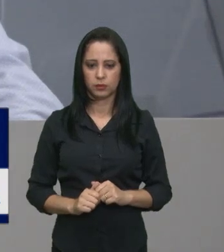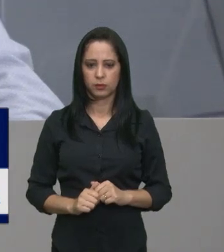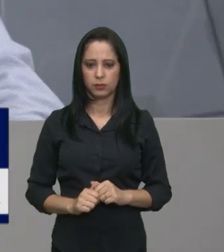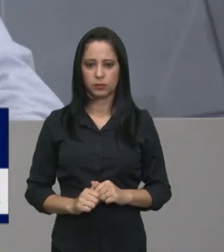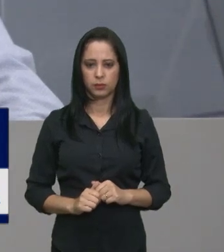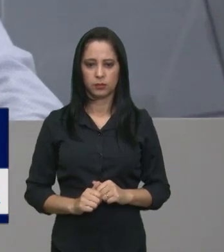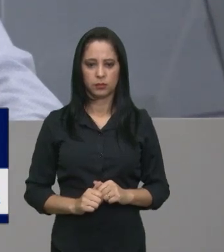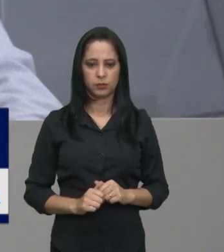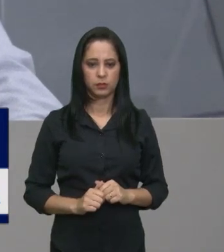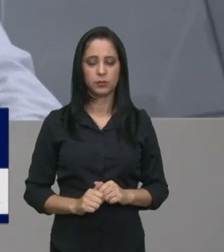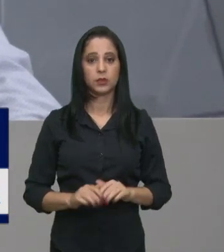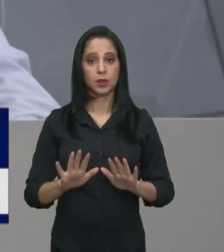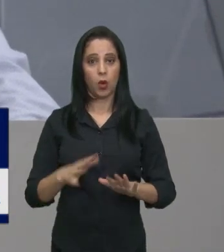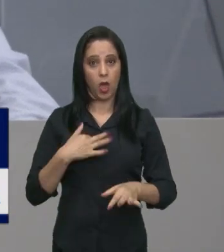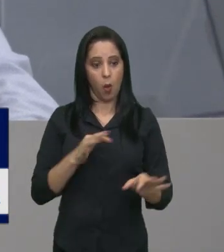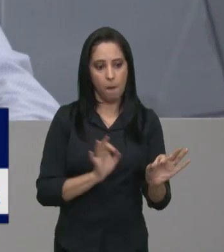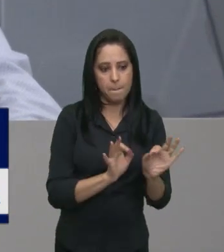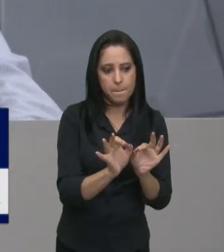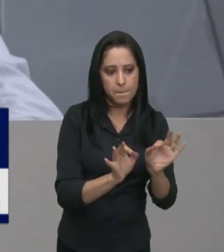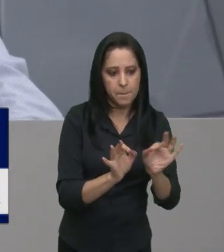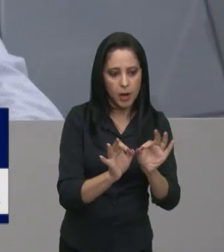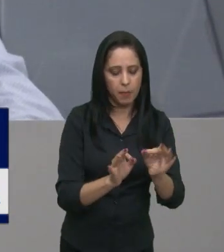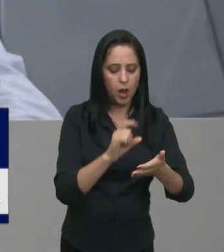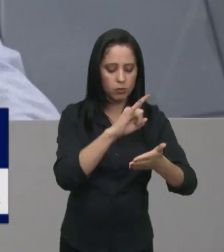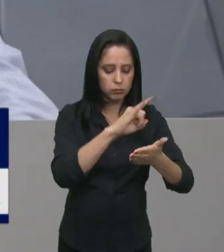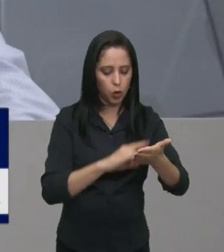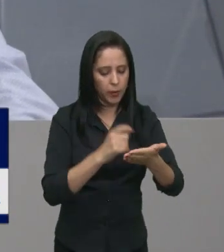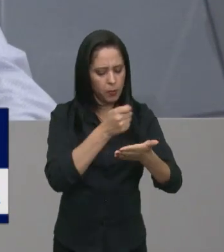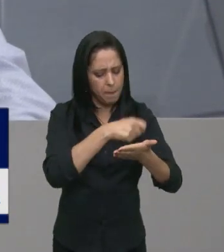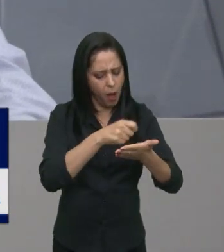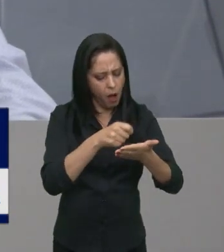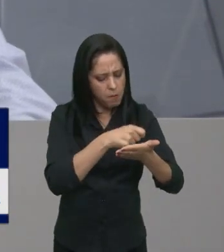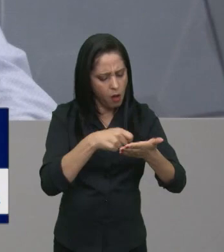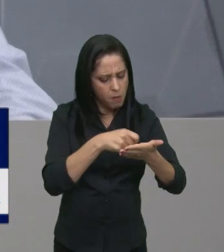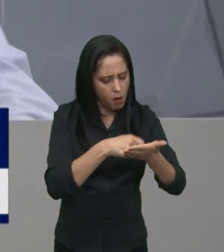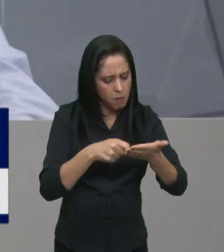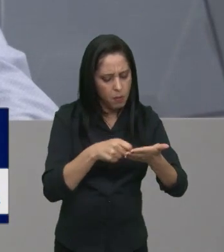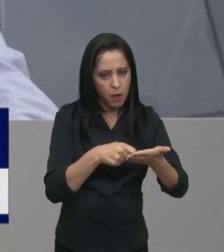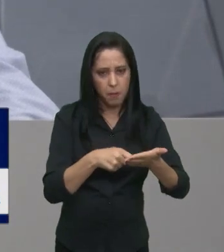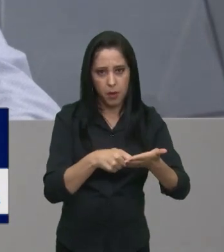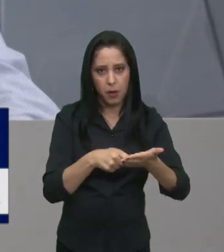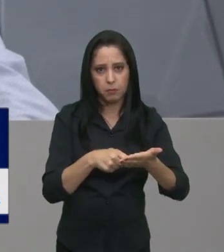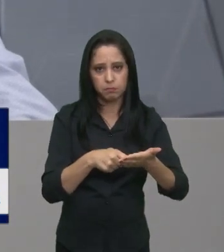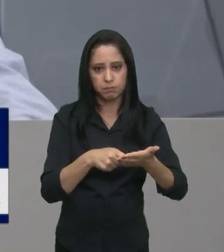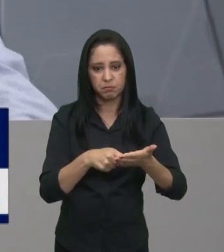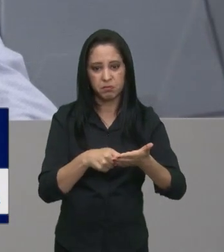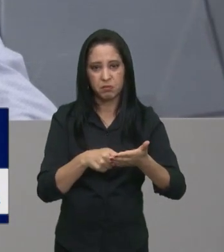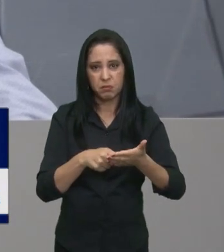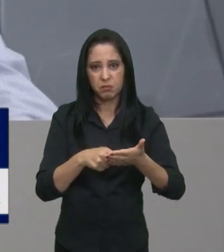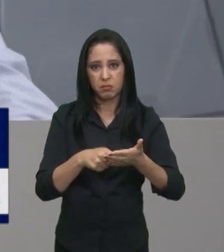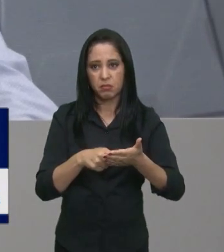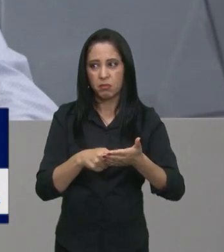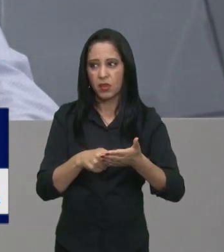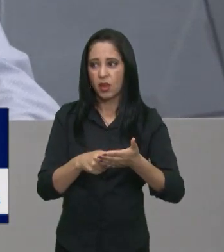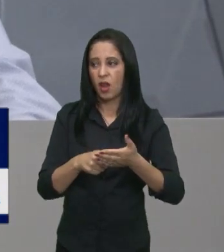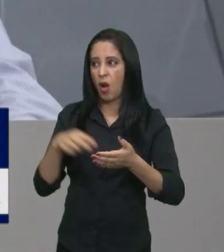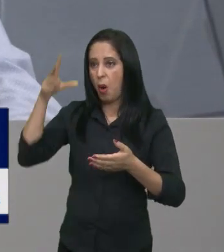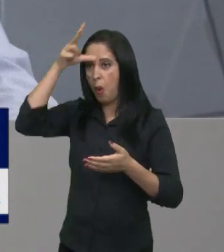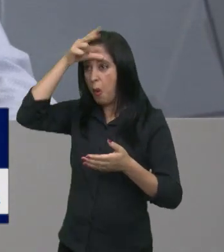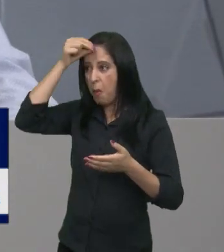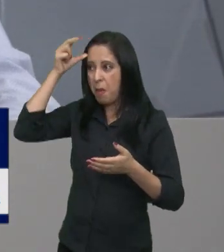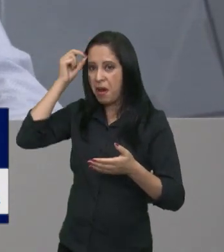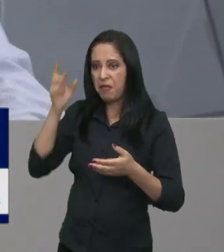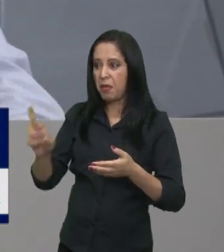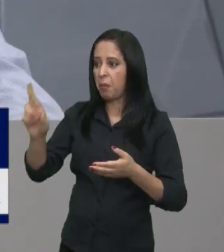Aí, fiz esse protocolo, fiz pela Comissão de Economia, não tive resposta de nenhum desses dois ofícios. No